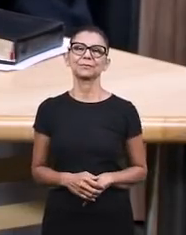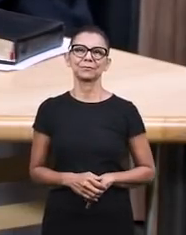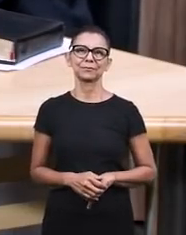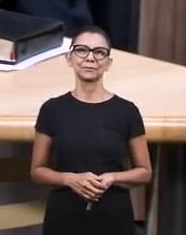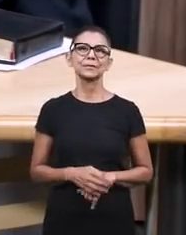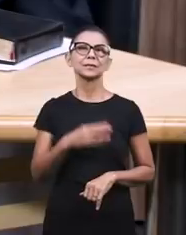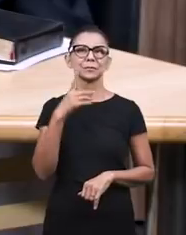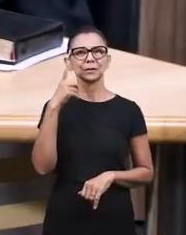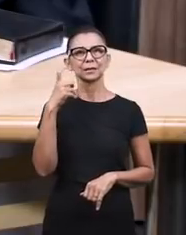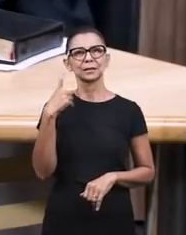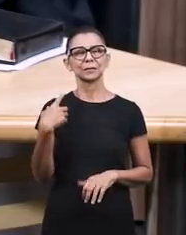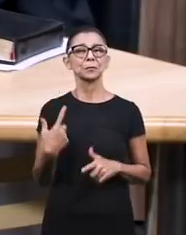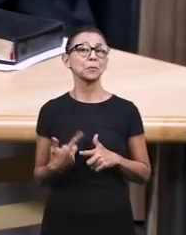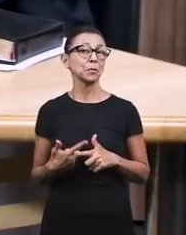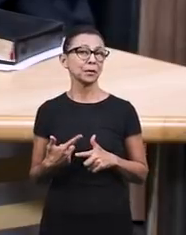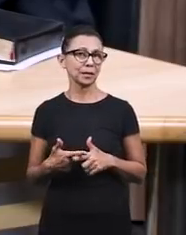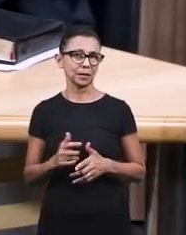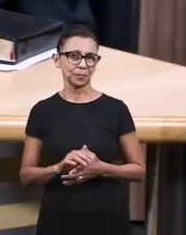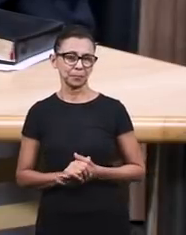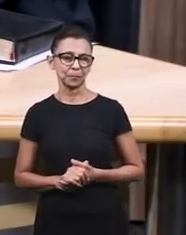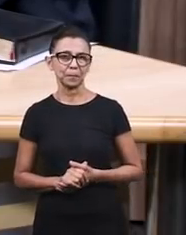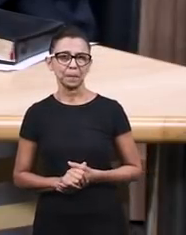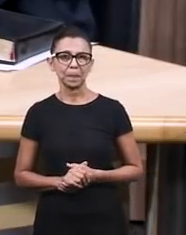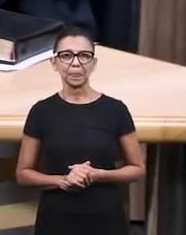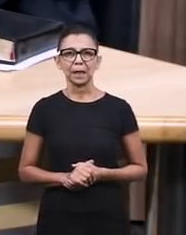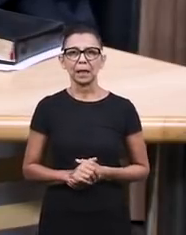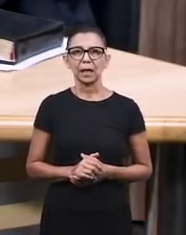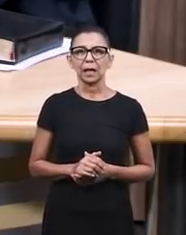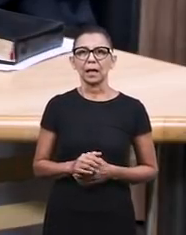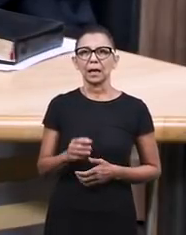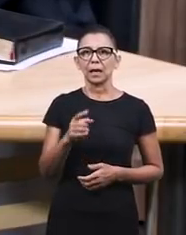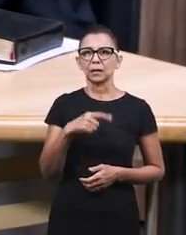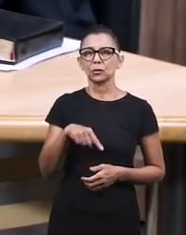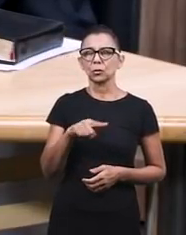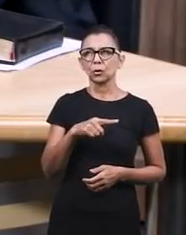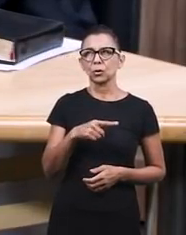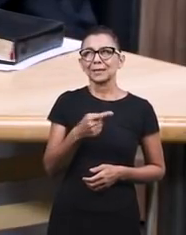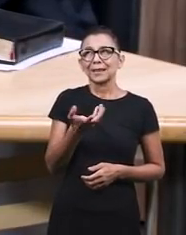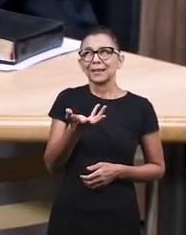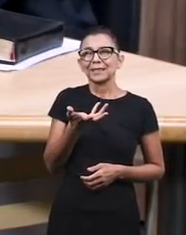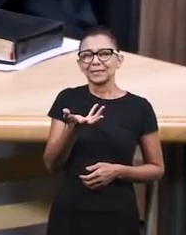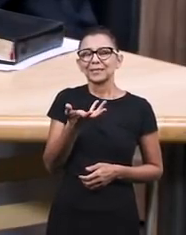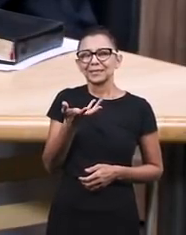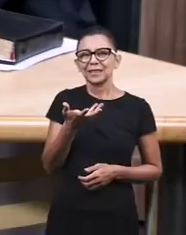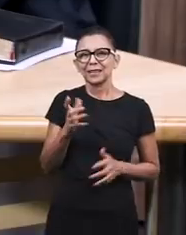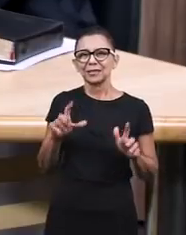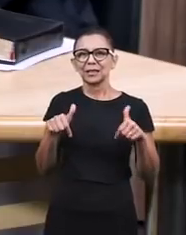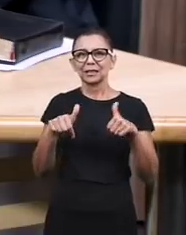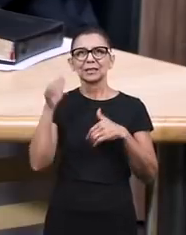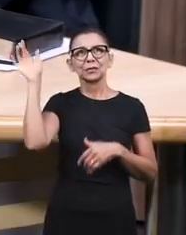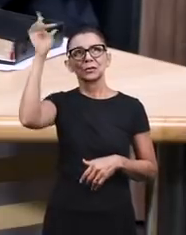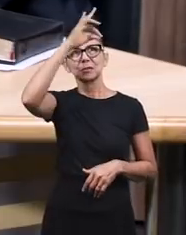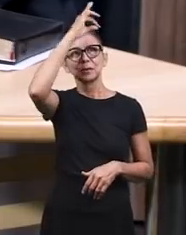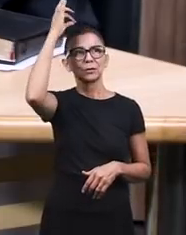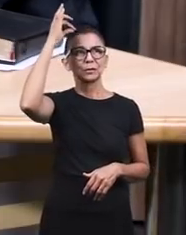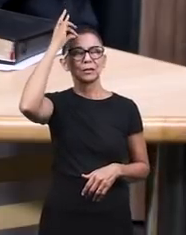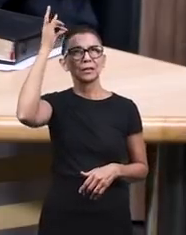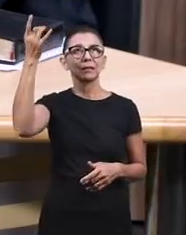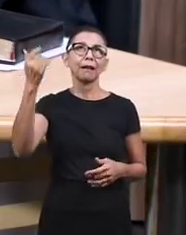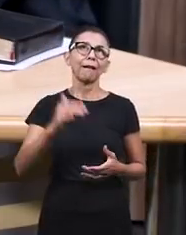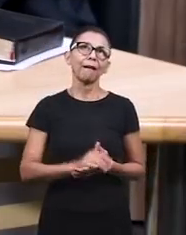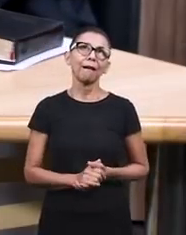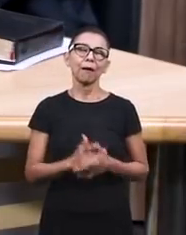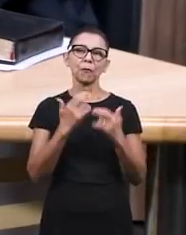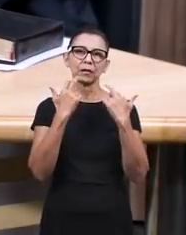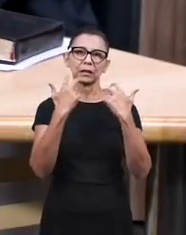porque às vezes as pessoas querem o Espírito Santo e nós precisamos de entender para que nós queremos o Espírito Santo. Ah, não, eu quero o Espírito Santo para eu falar em